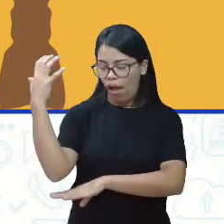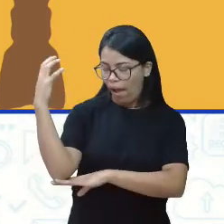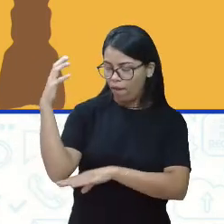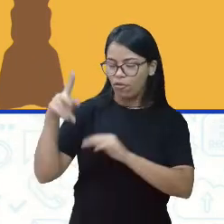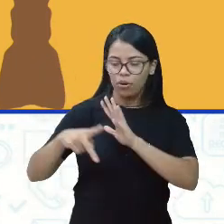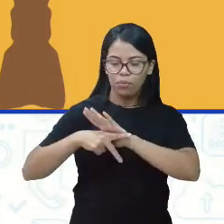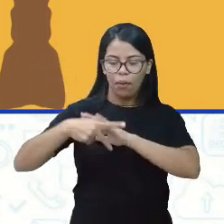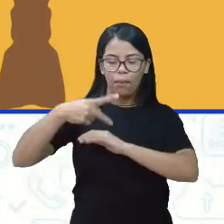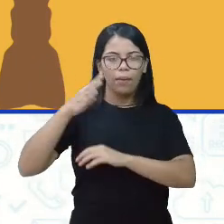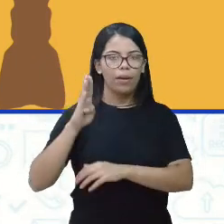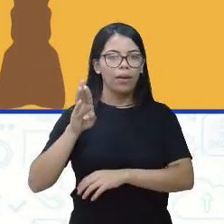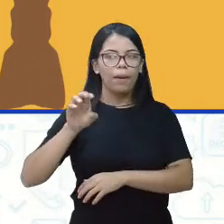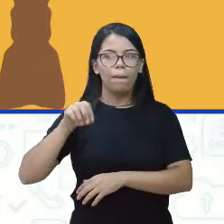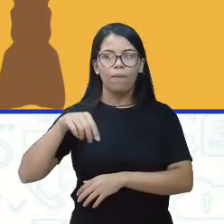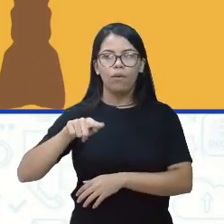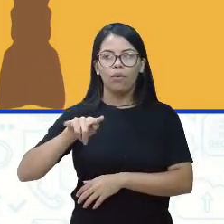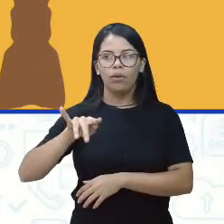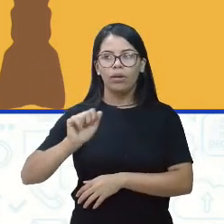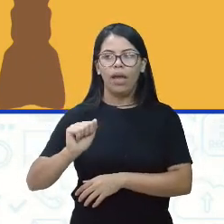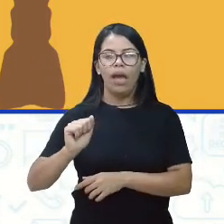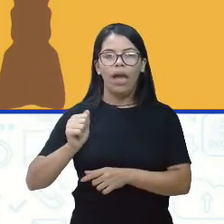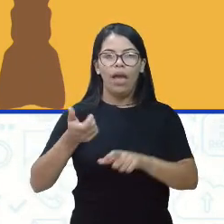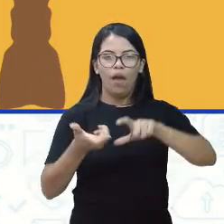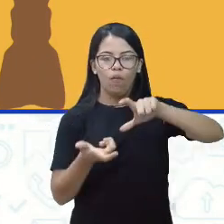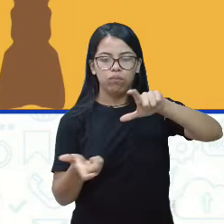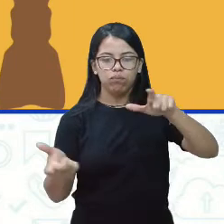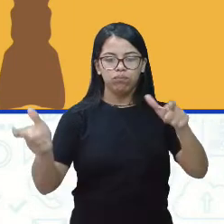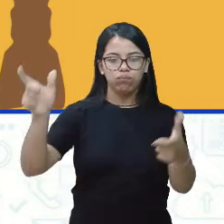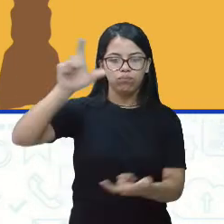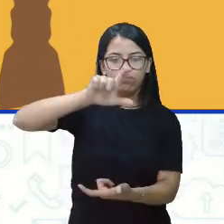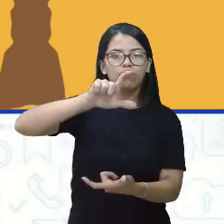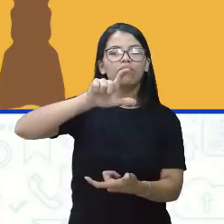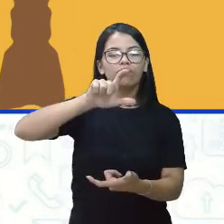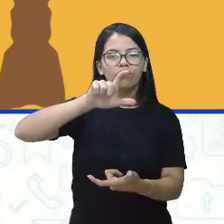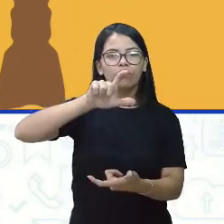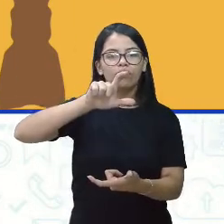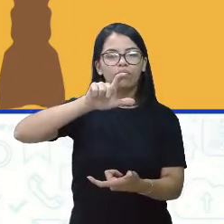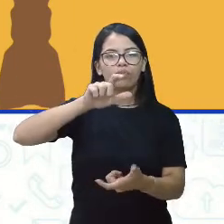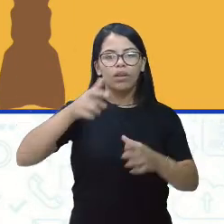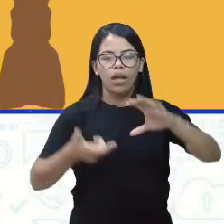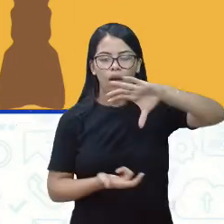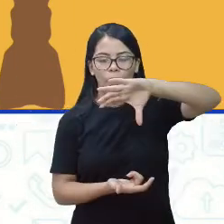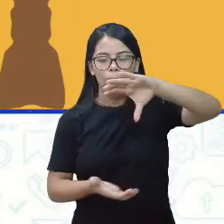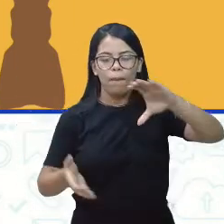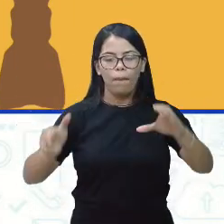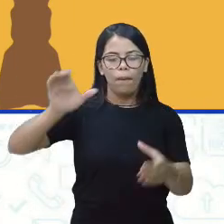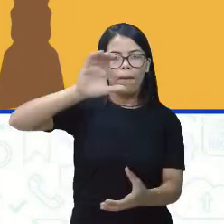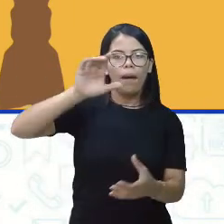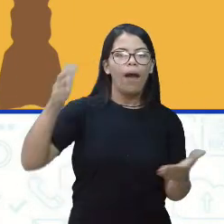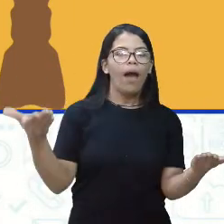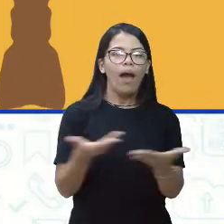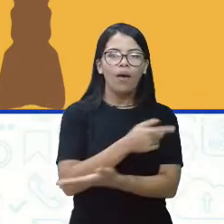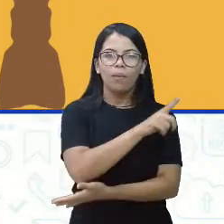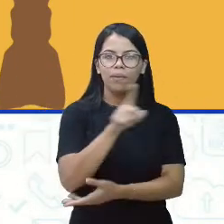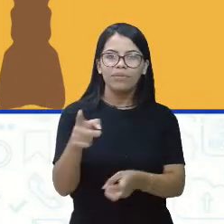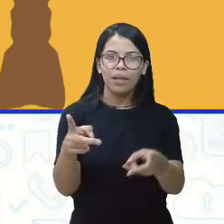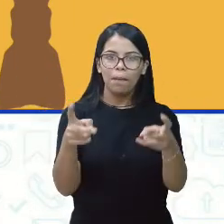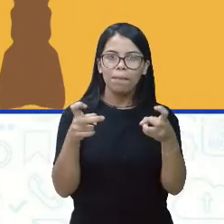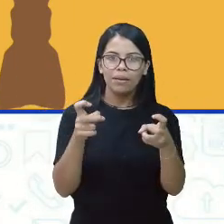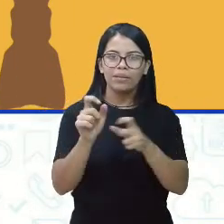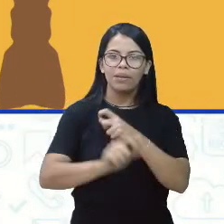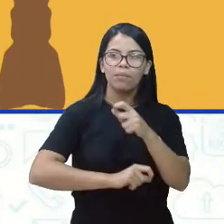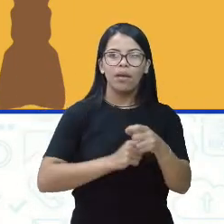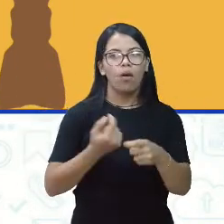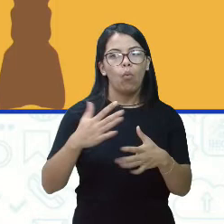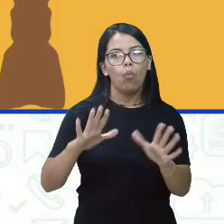brônquica, eu inverti, eu coloquei aí de cabeça para baixo, para vocês perceberem aí isso levando